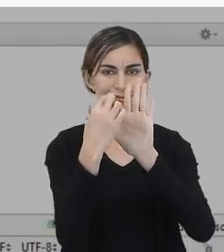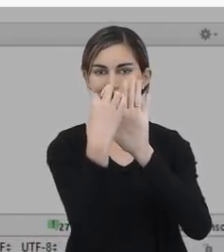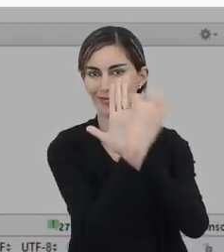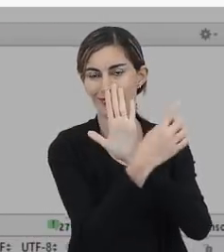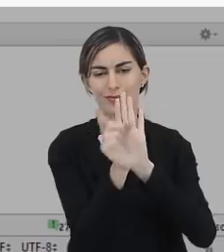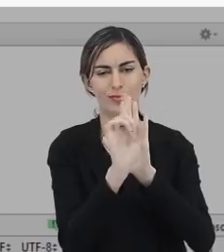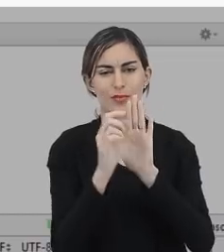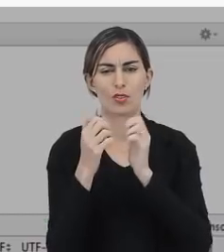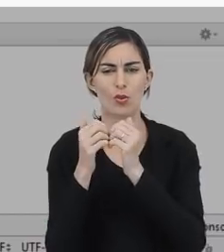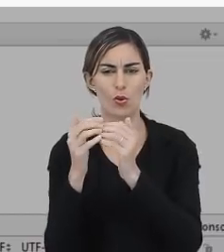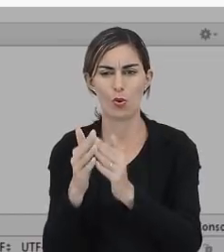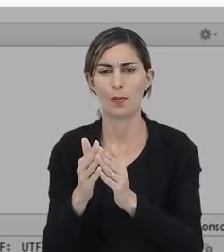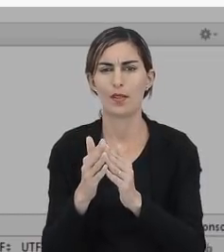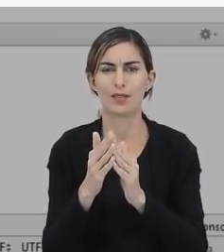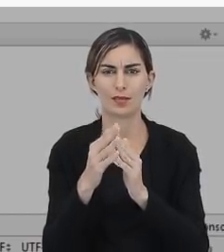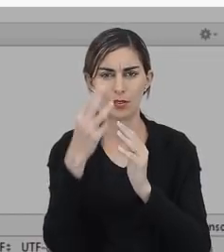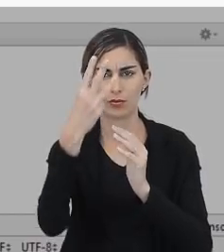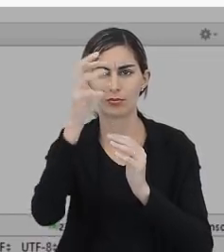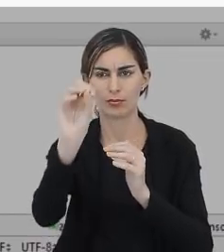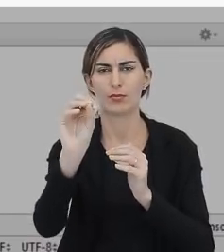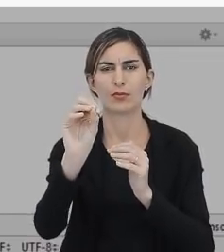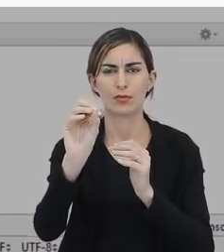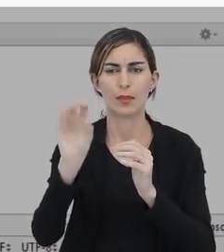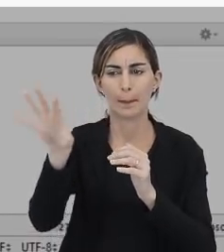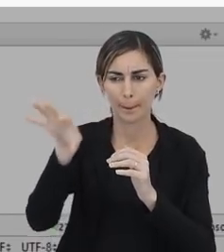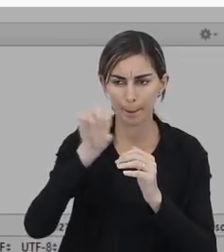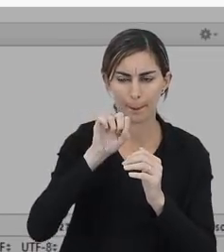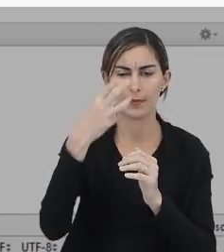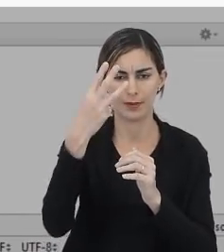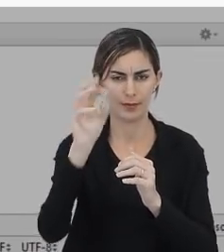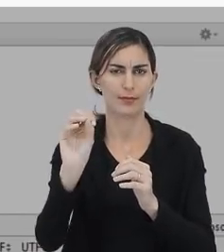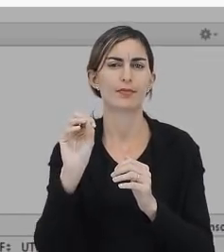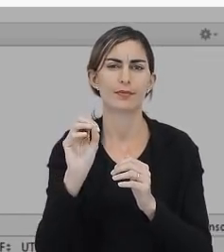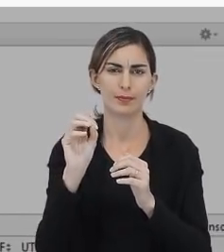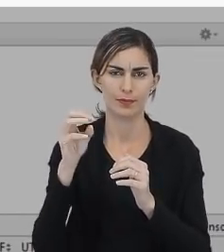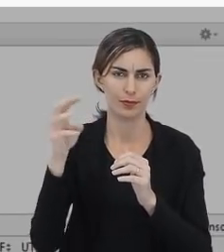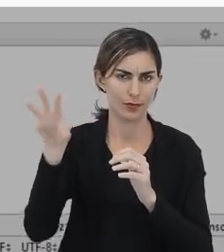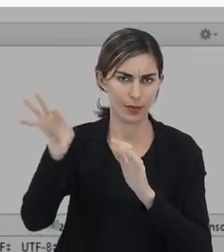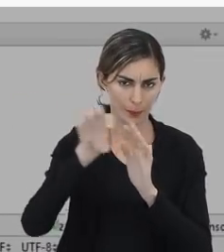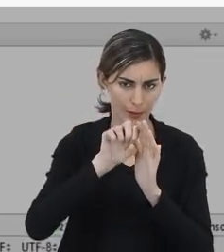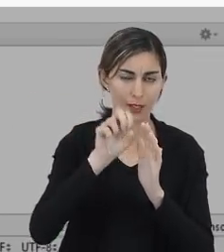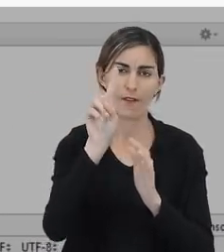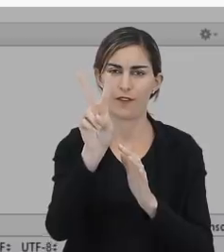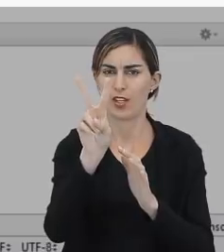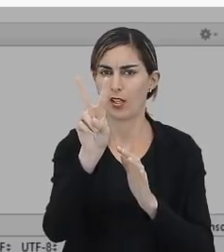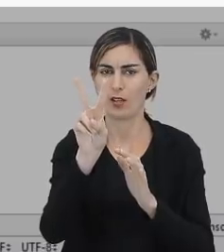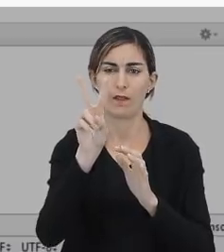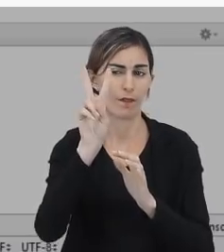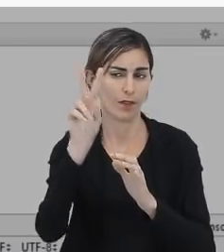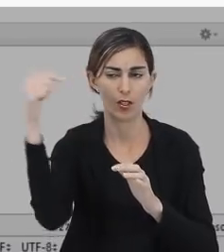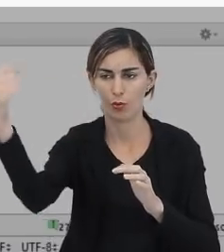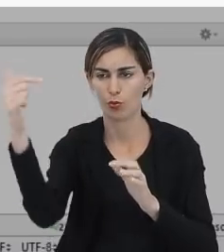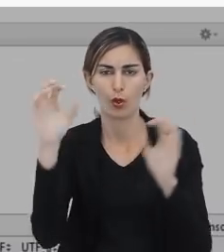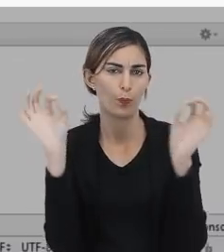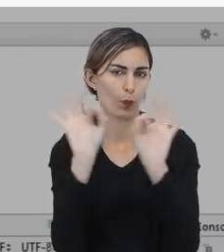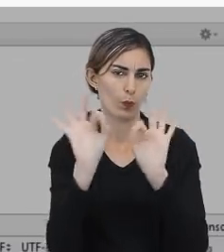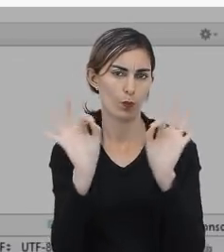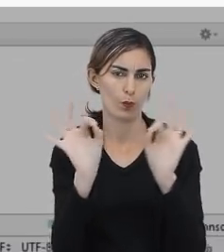processar, não começa daqui, começa desse 30. Ele pega o que tem em V. V não tem